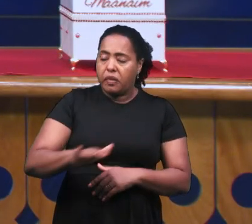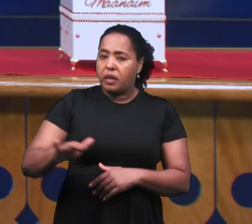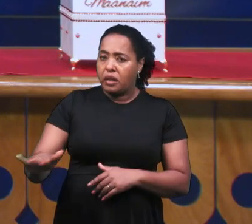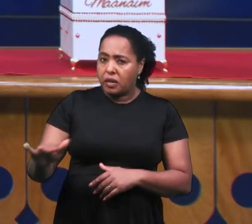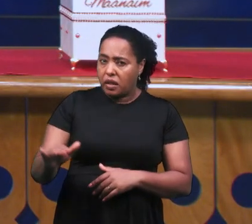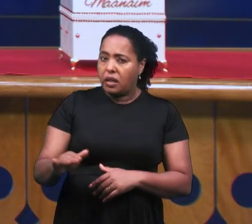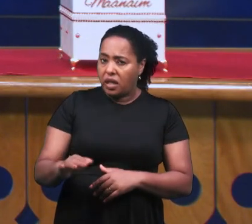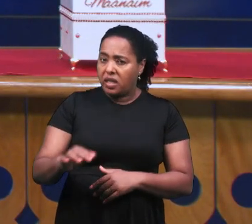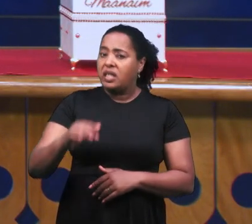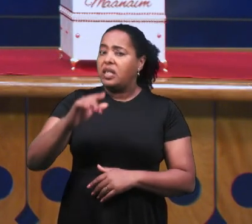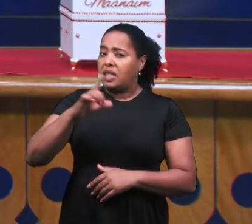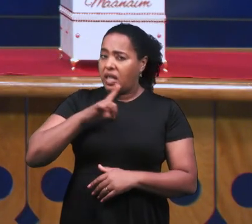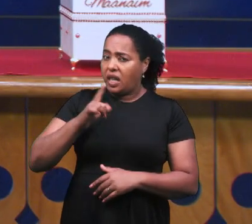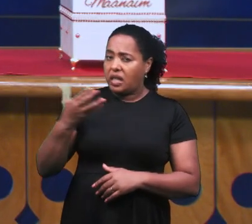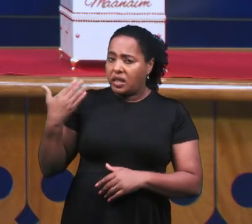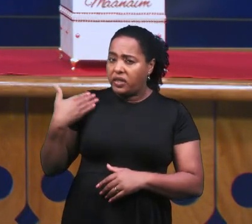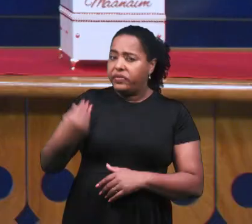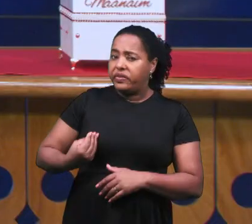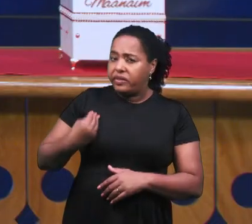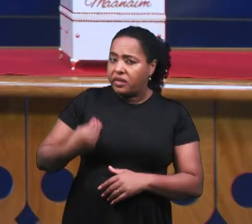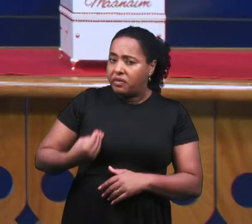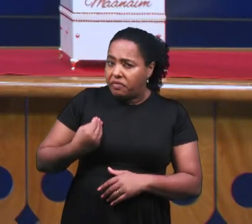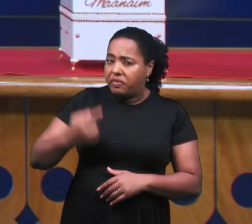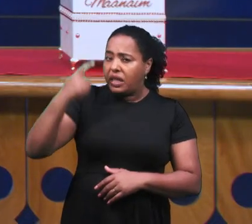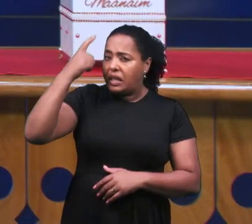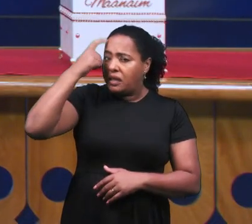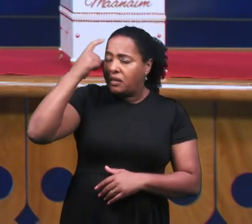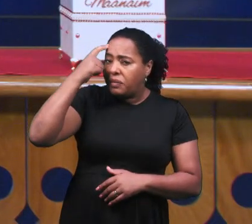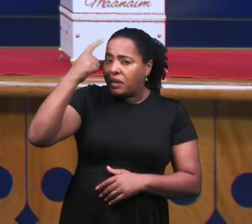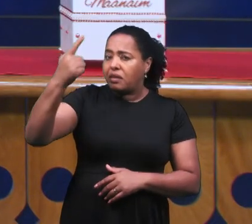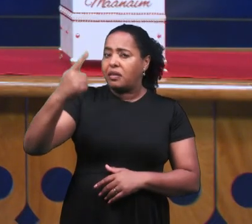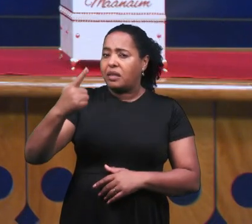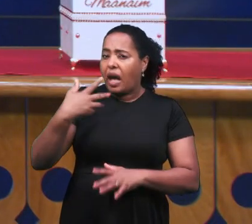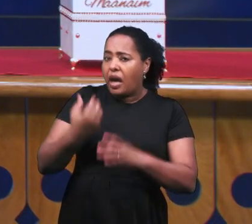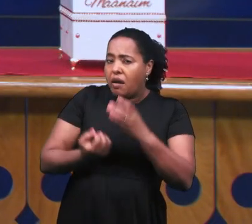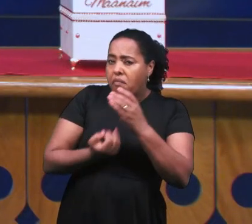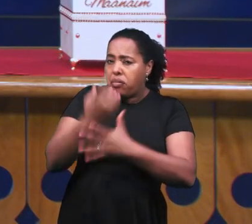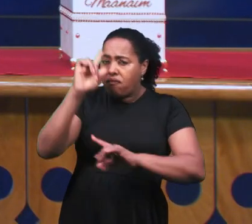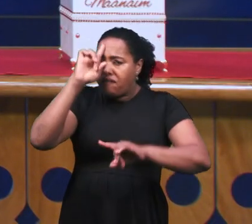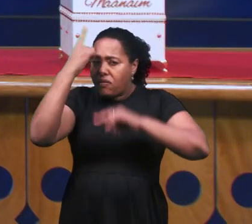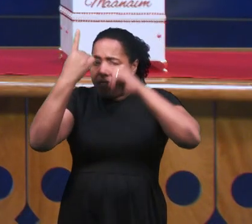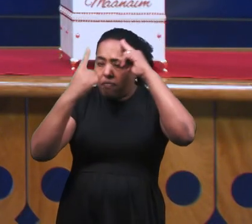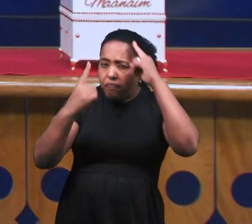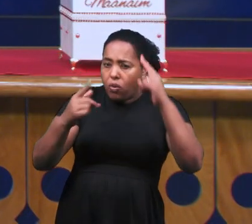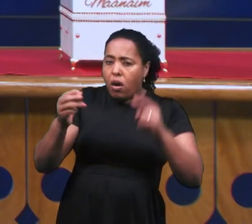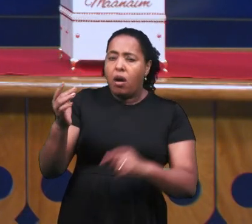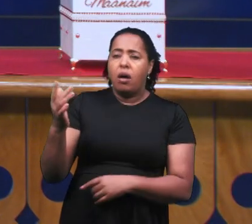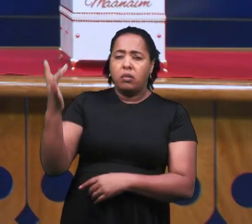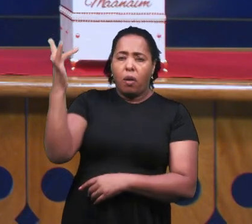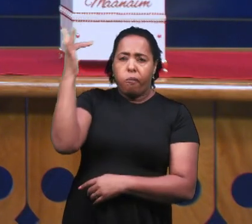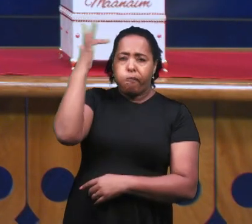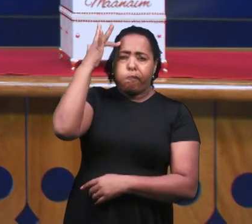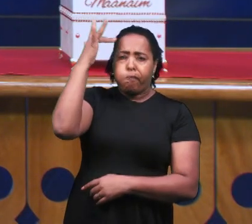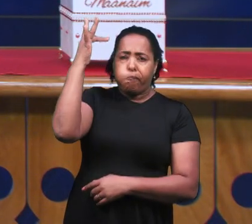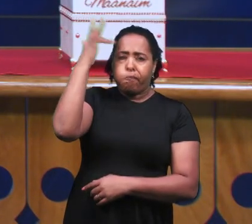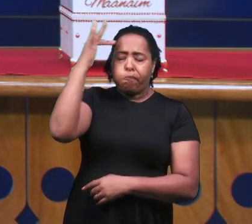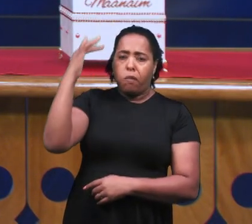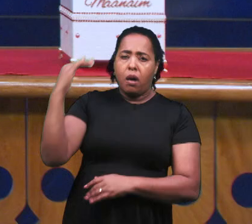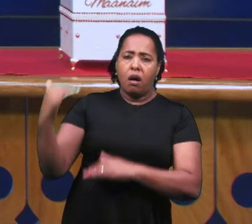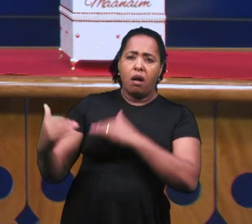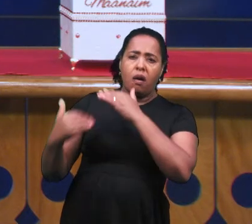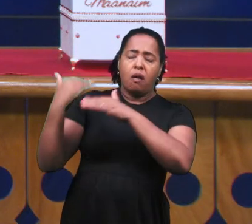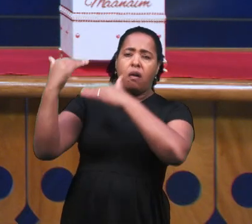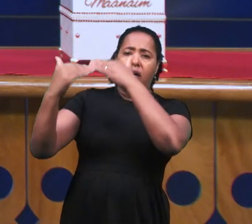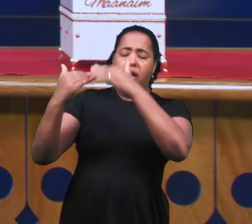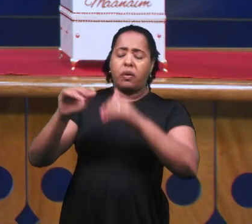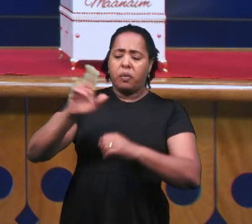o direito de viver, de pensar, de se criar, de amadurecer com o uso dos pais,